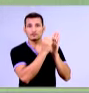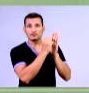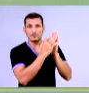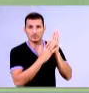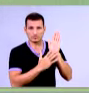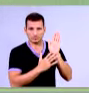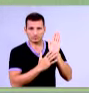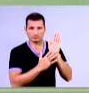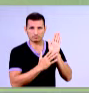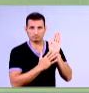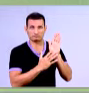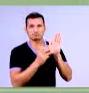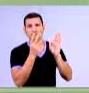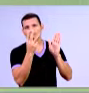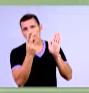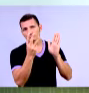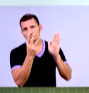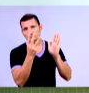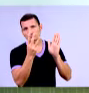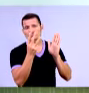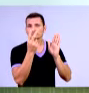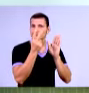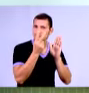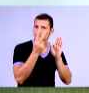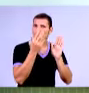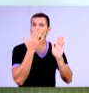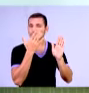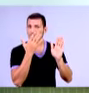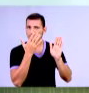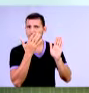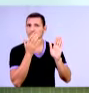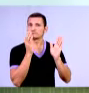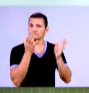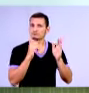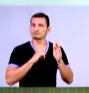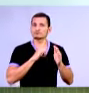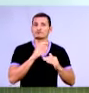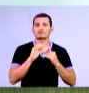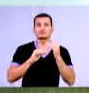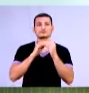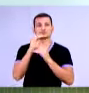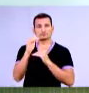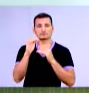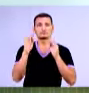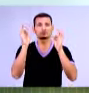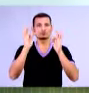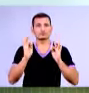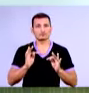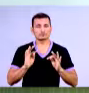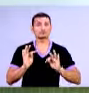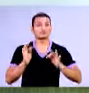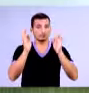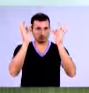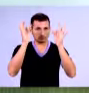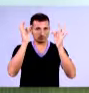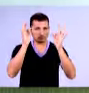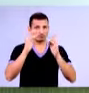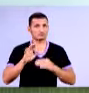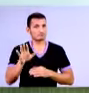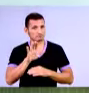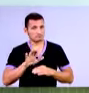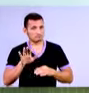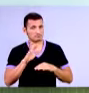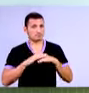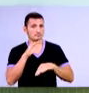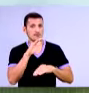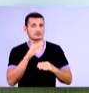com 2 ou 3 cores apenas, nós já estamos aqui com uma evolução tecnológica, que um ambiente com mais recursos gráficos, com